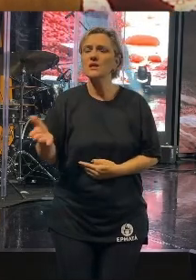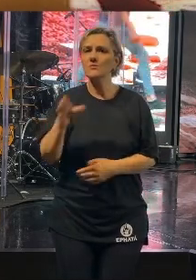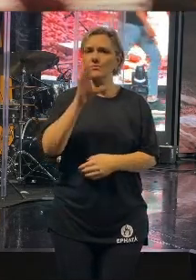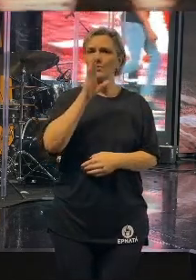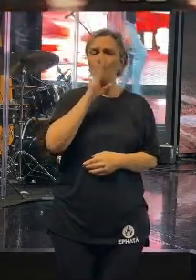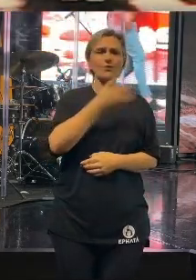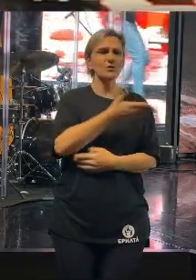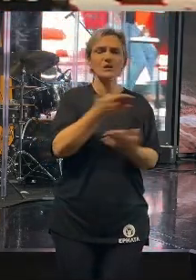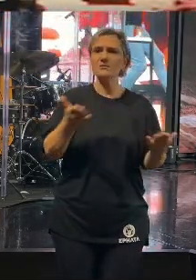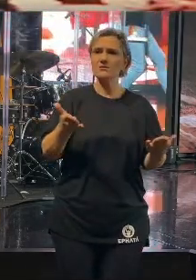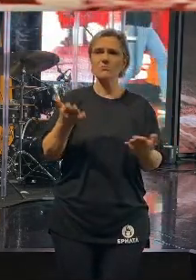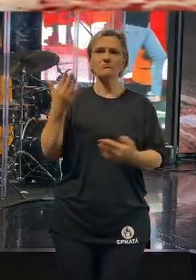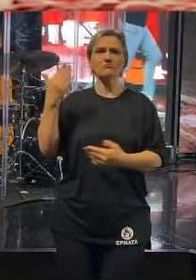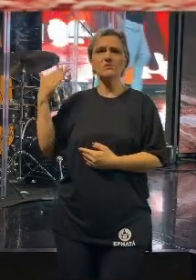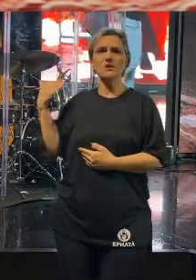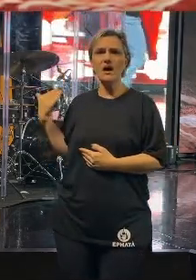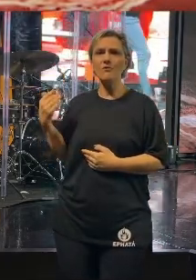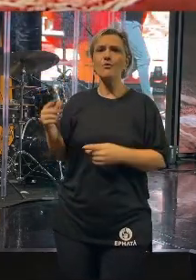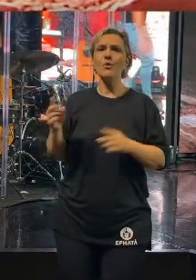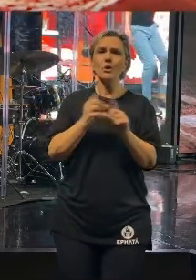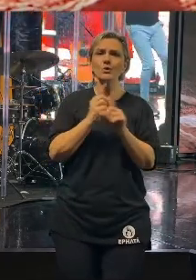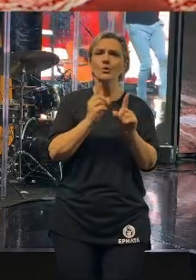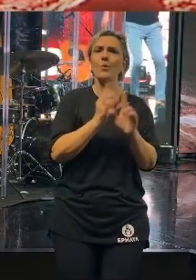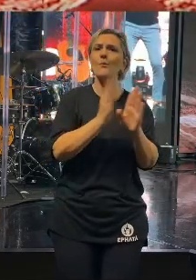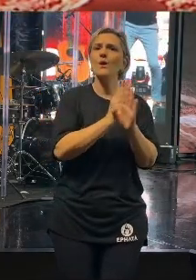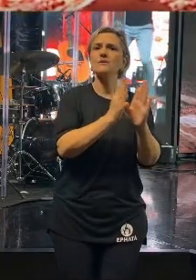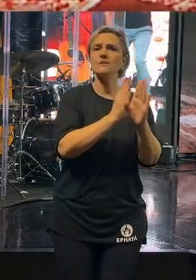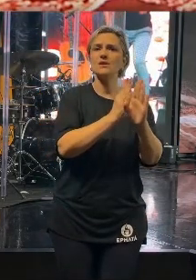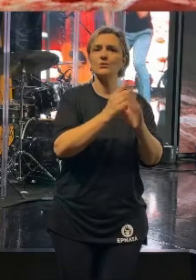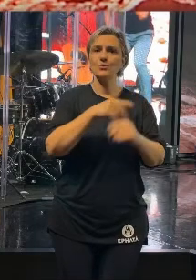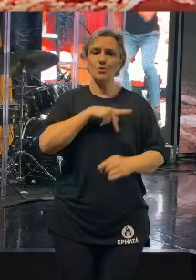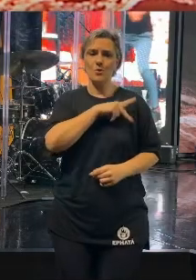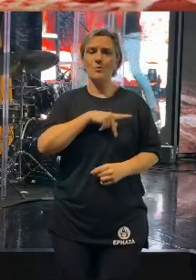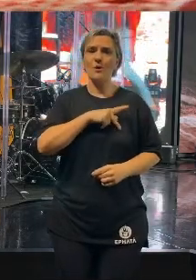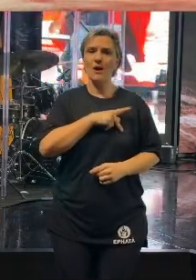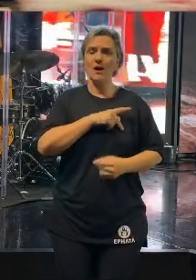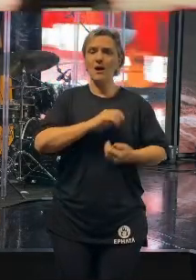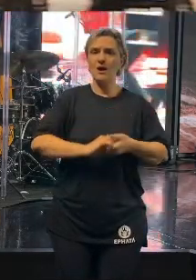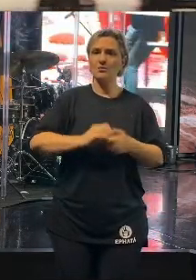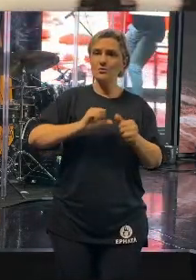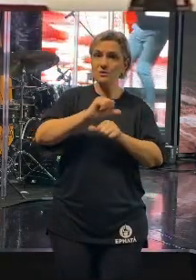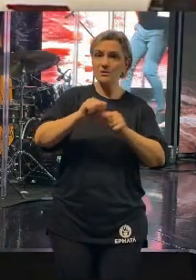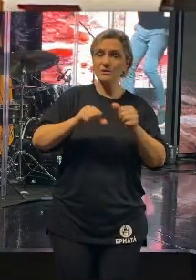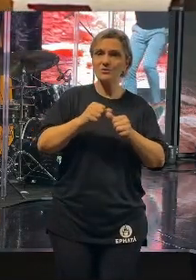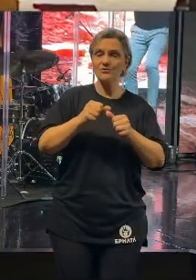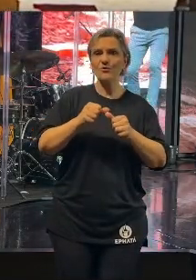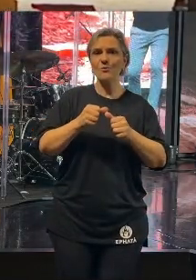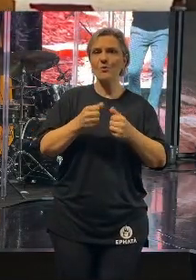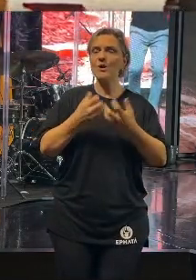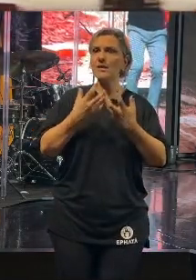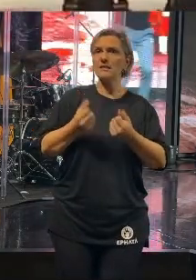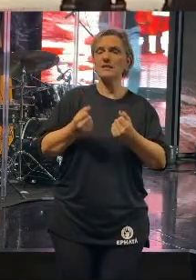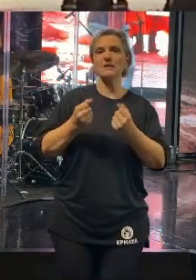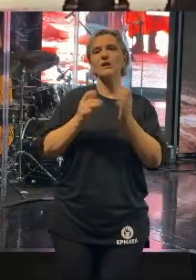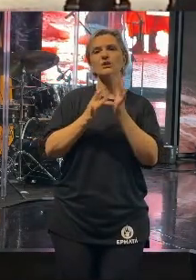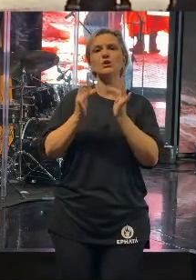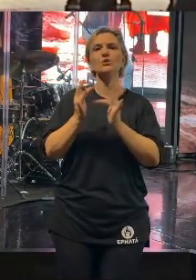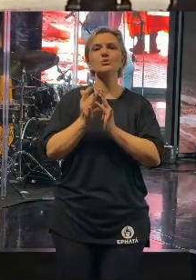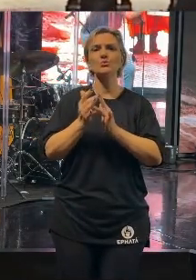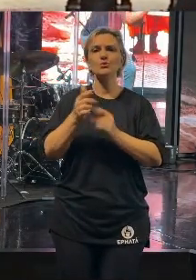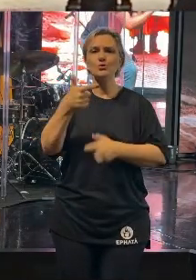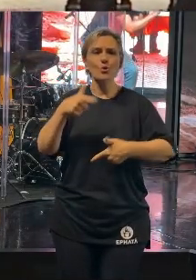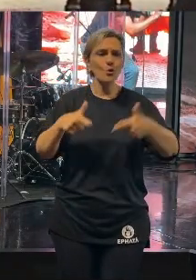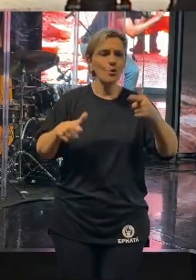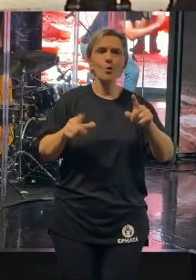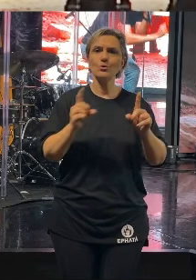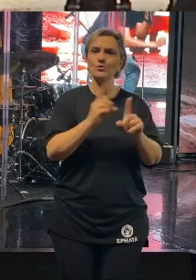não estavam quando um perseguidor, Paulo, se tornou um perseguido. Ninguém pode calar a voz de